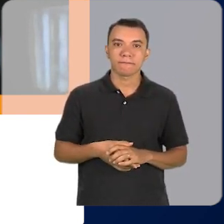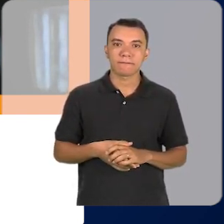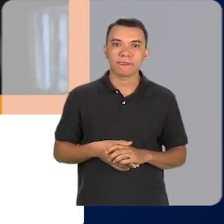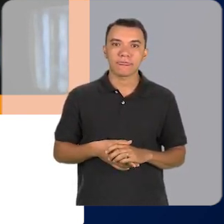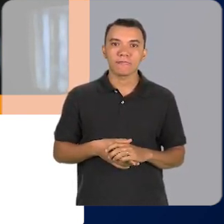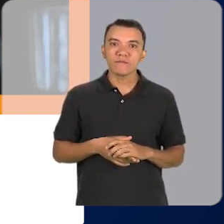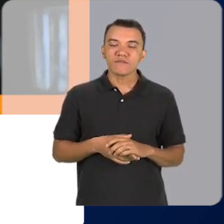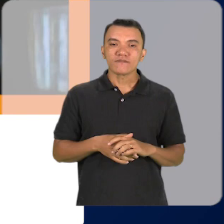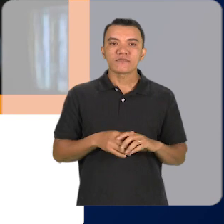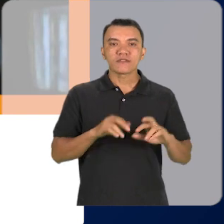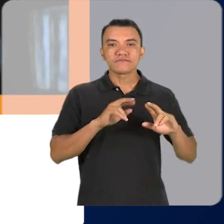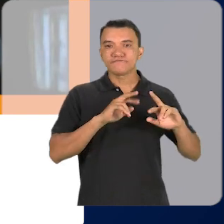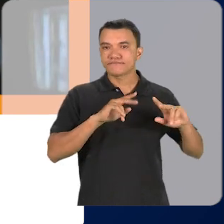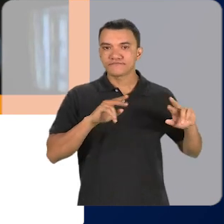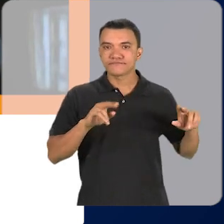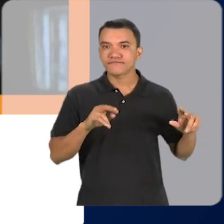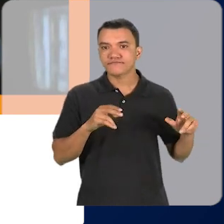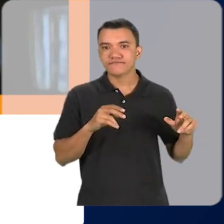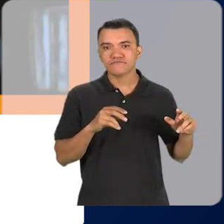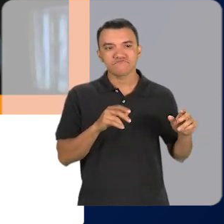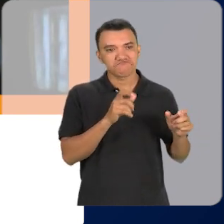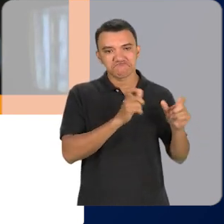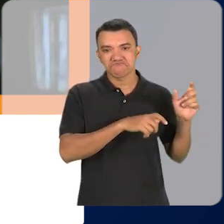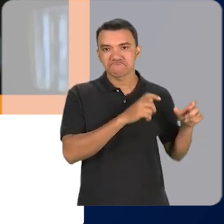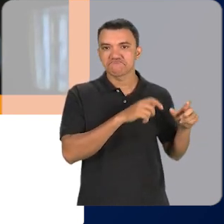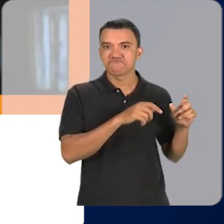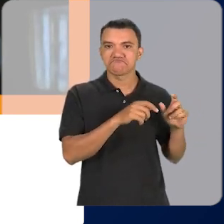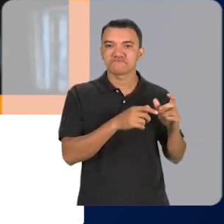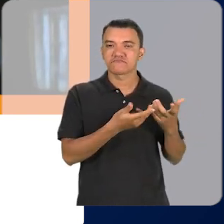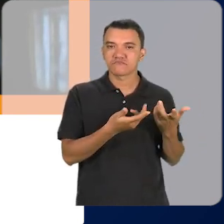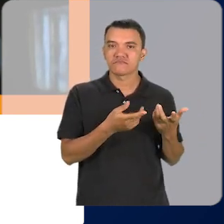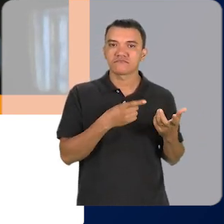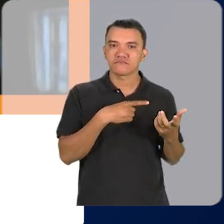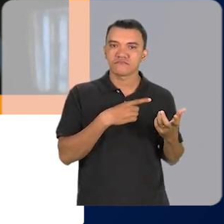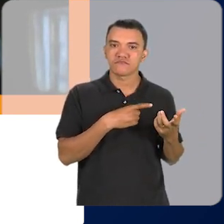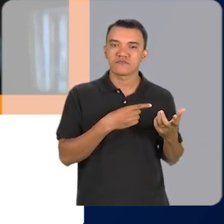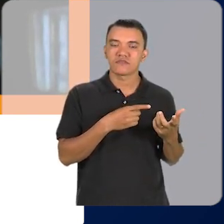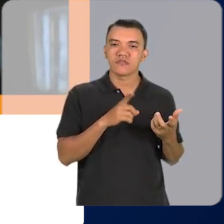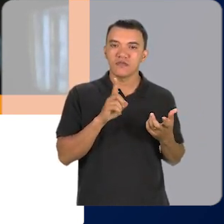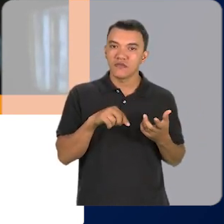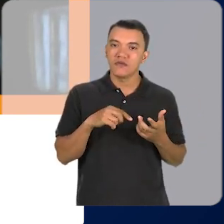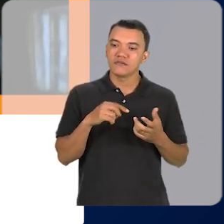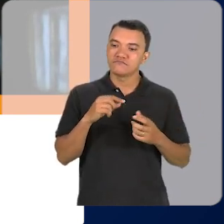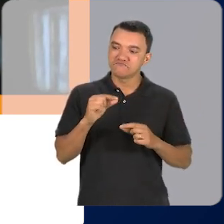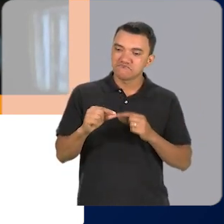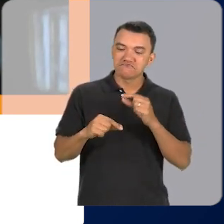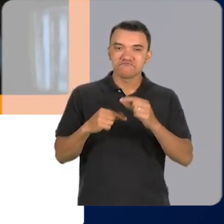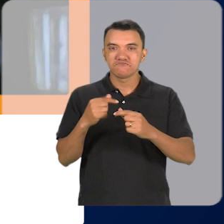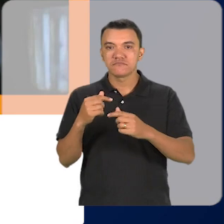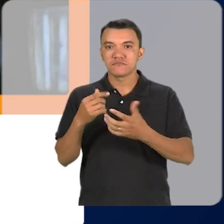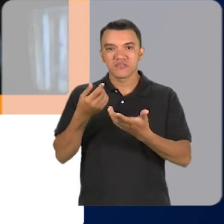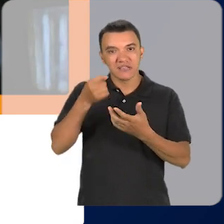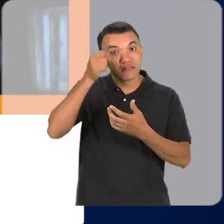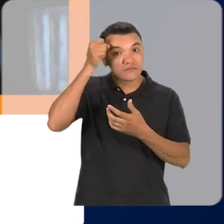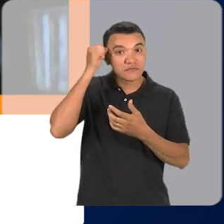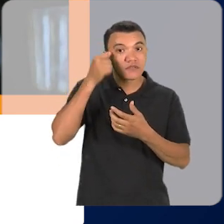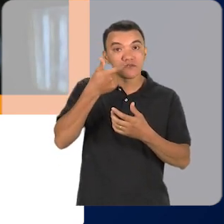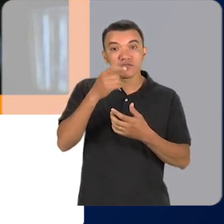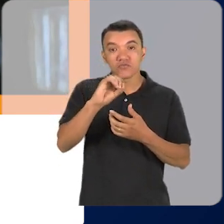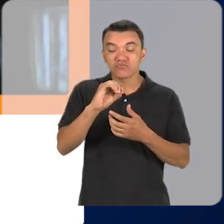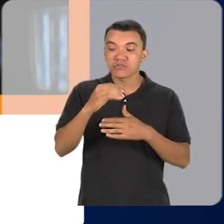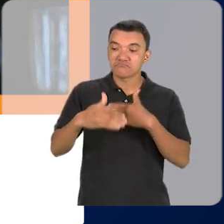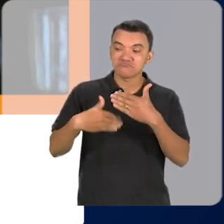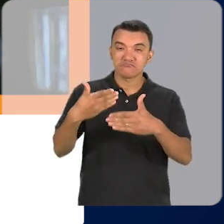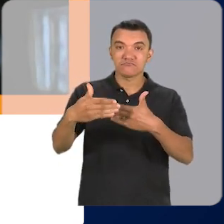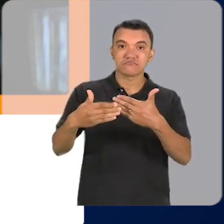uma série de elementos, né, que foram cada vez mais também ao longo do século XX, de alguma